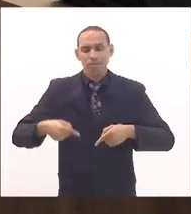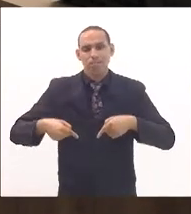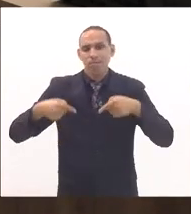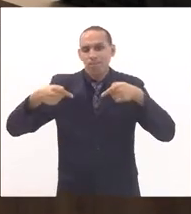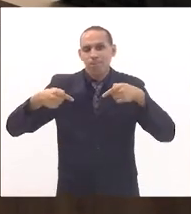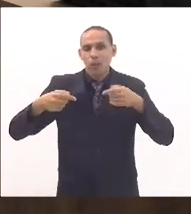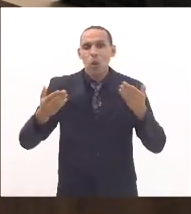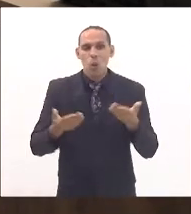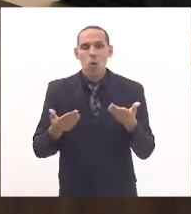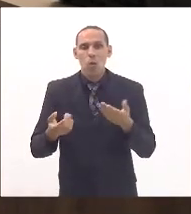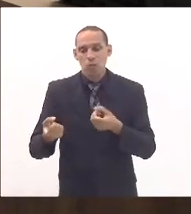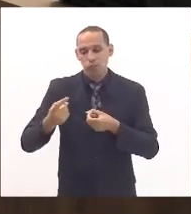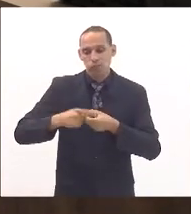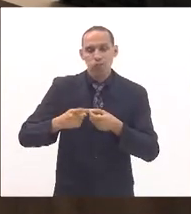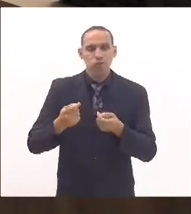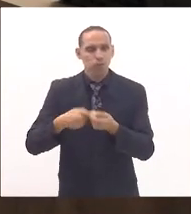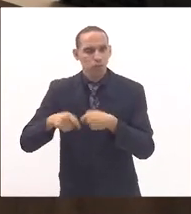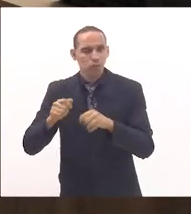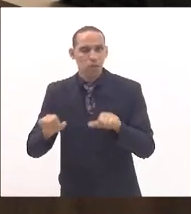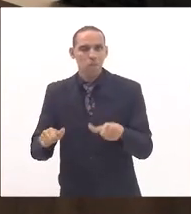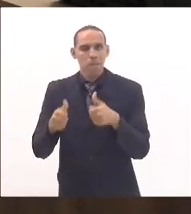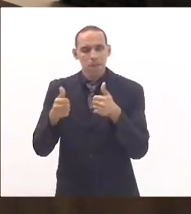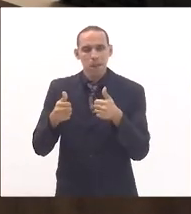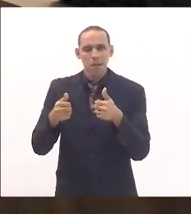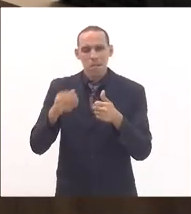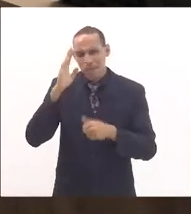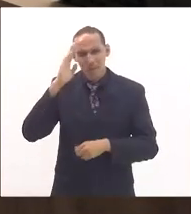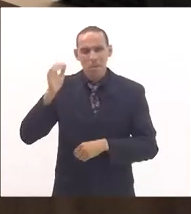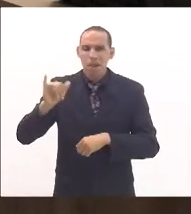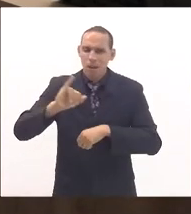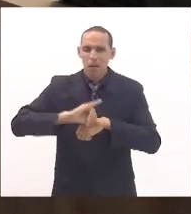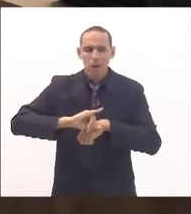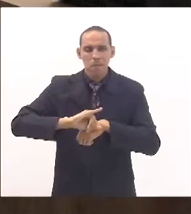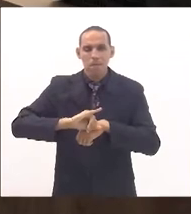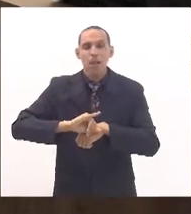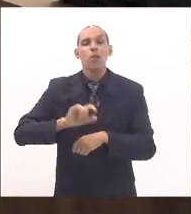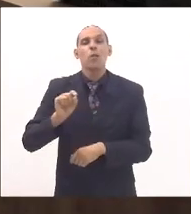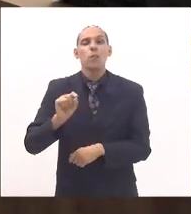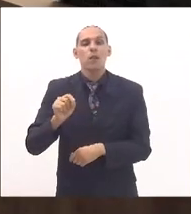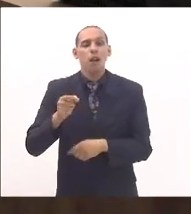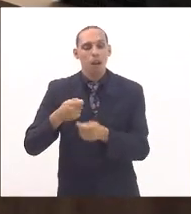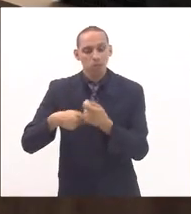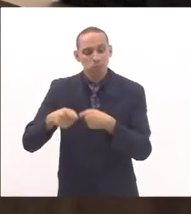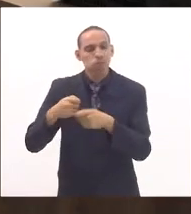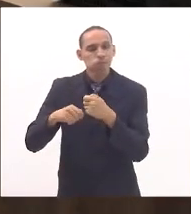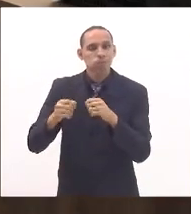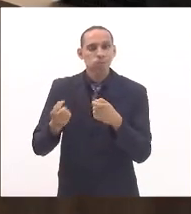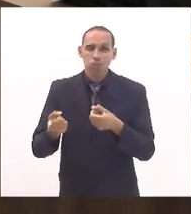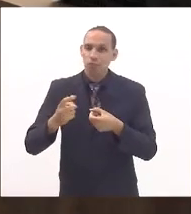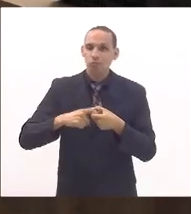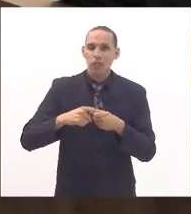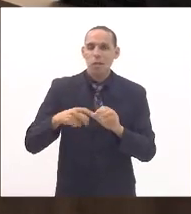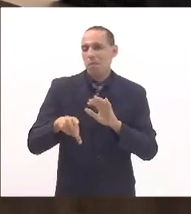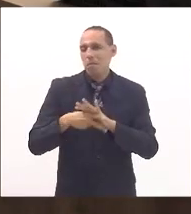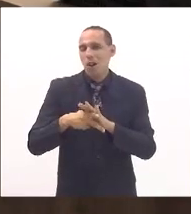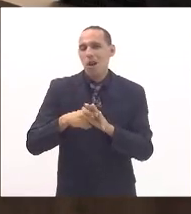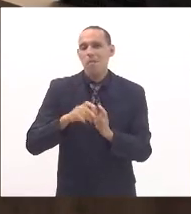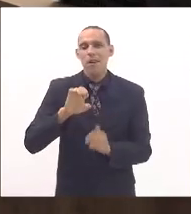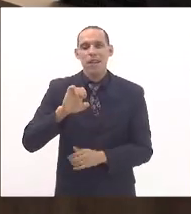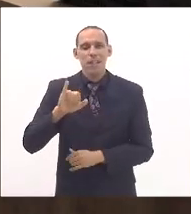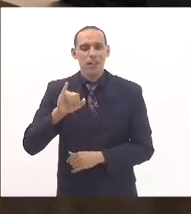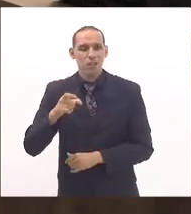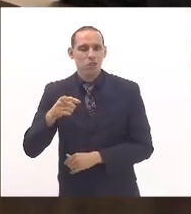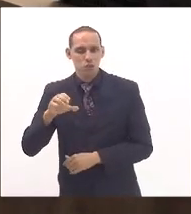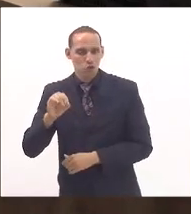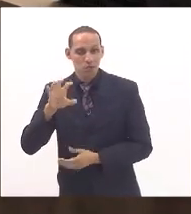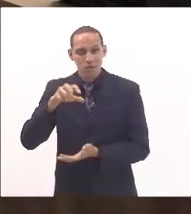recuperação econômica do Rio de Janeiro, e sobretudo da capital, é a recuperação econômica do eixo central. Não apenas